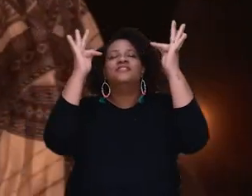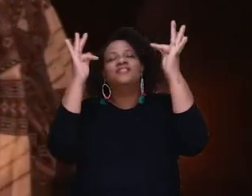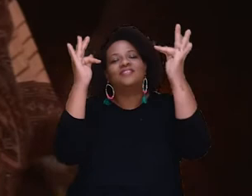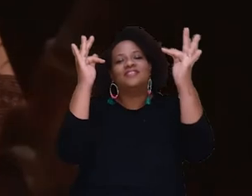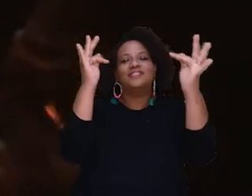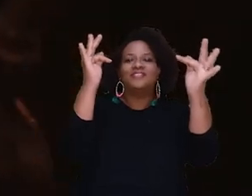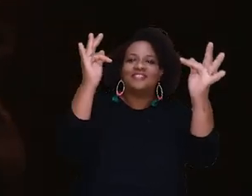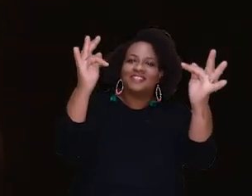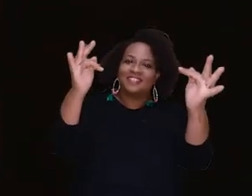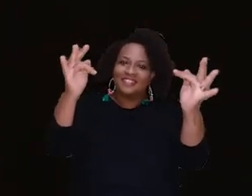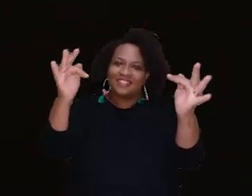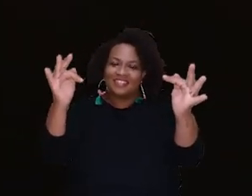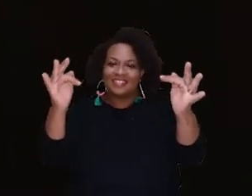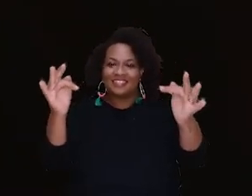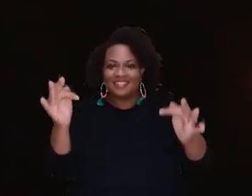futuro